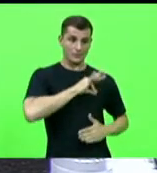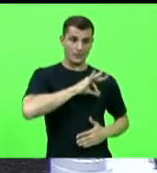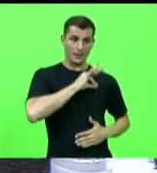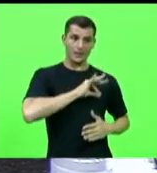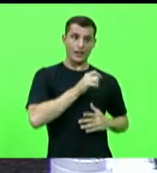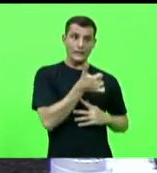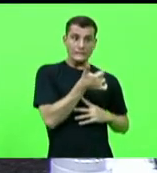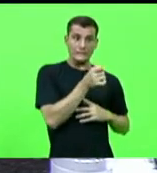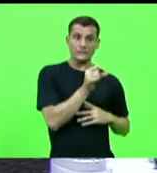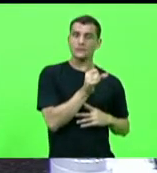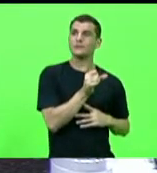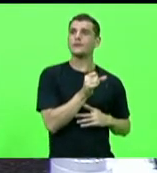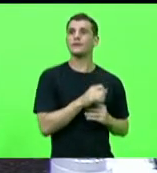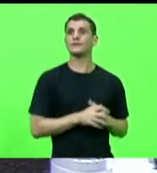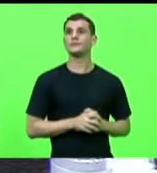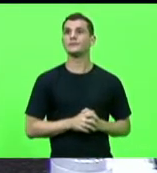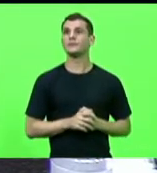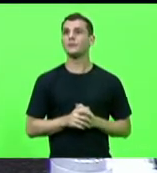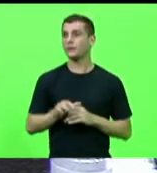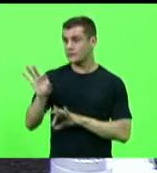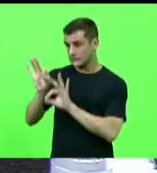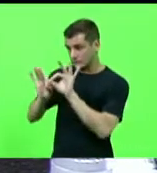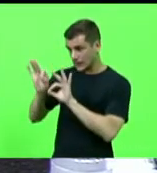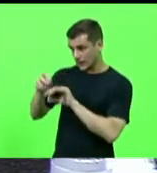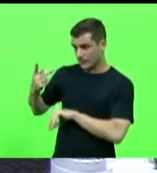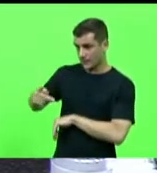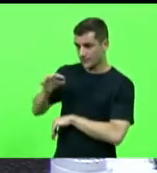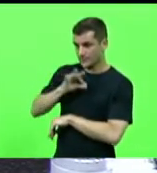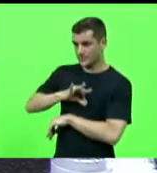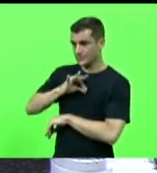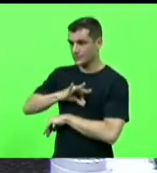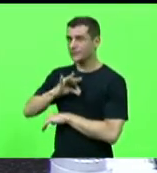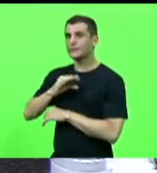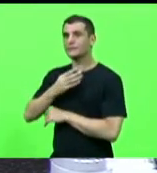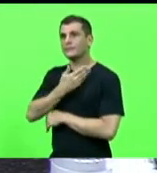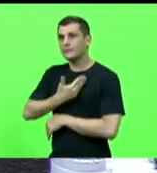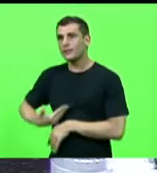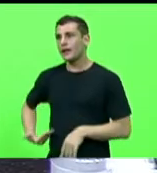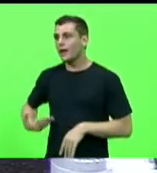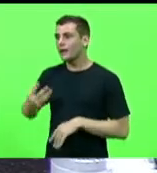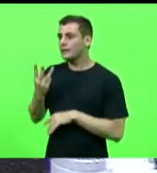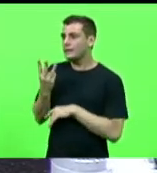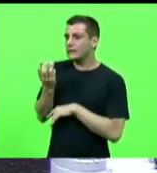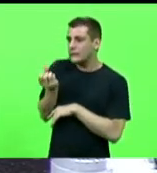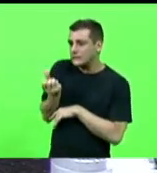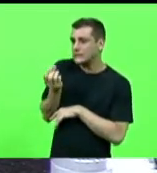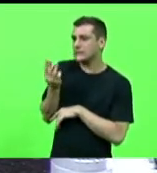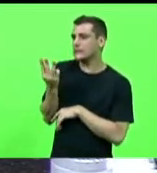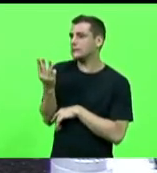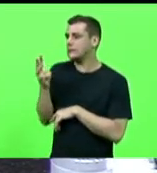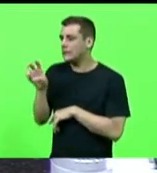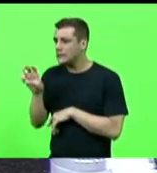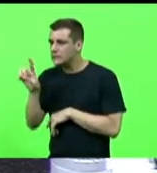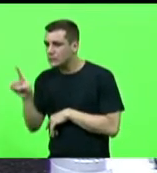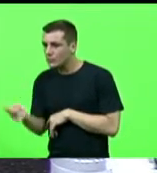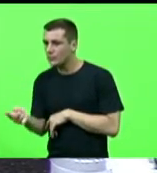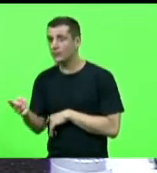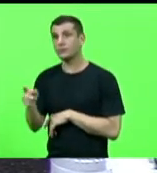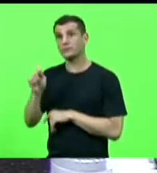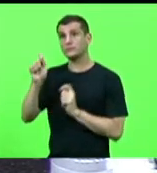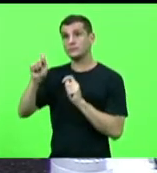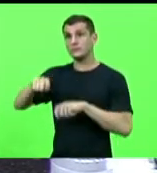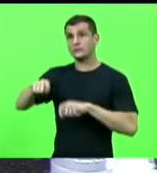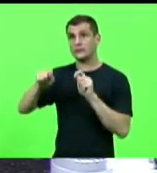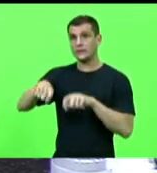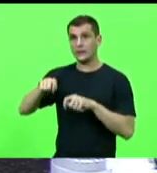grandes salários de Santa Catarina, R$ 32 mil, R$ 35, R$ 38 mil, reais, dá R$ 5.500 para o sujeito que